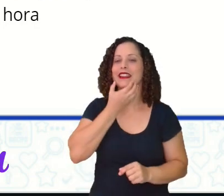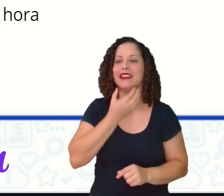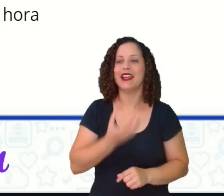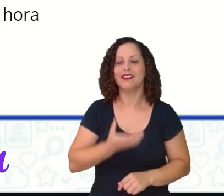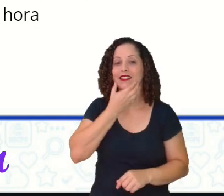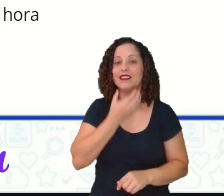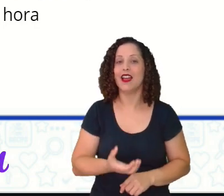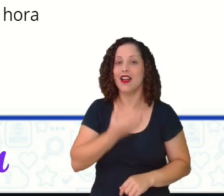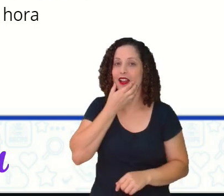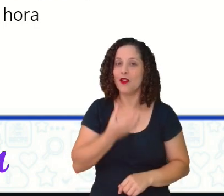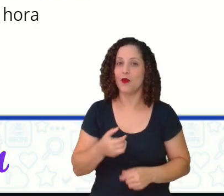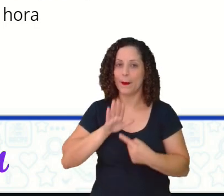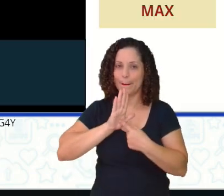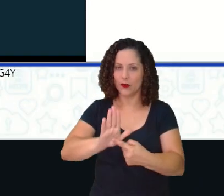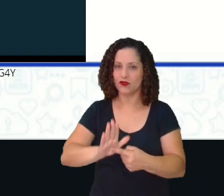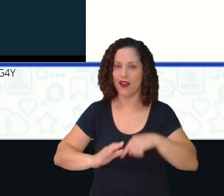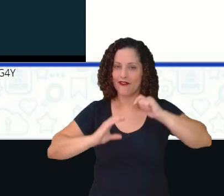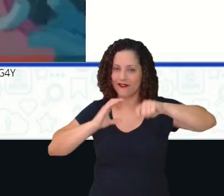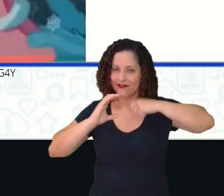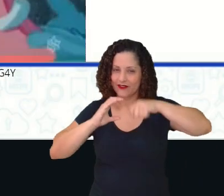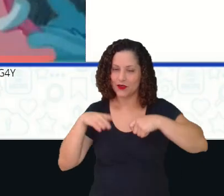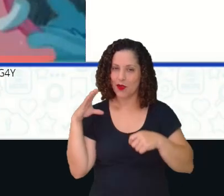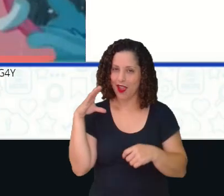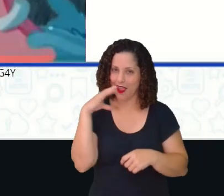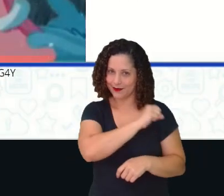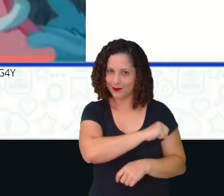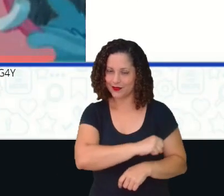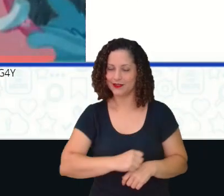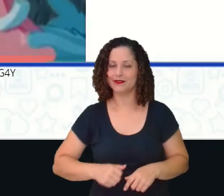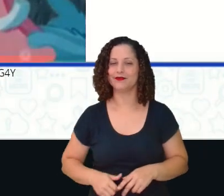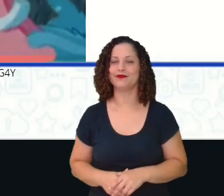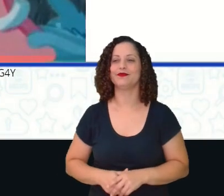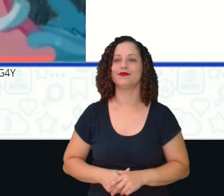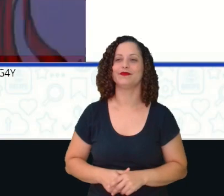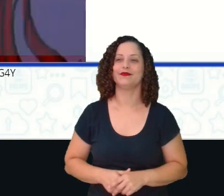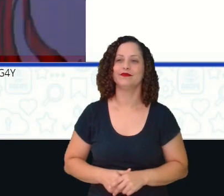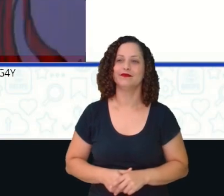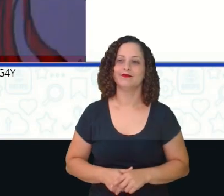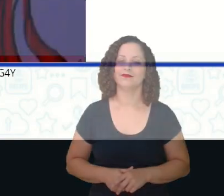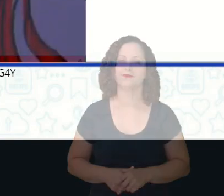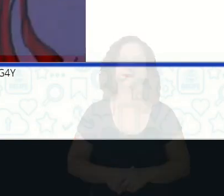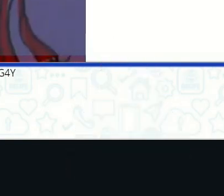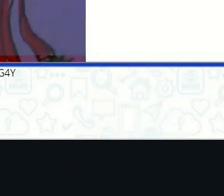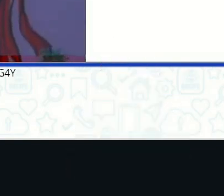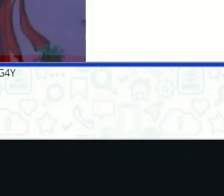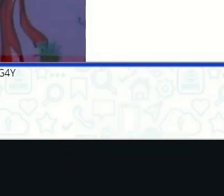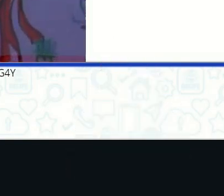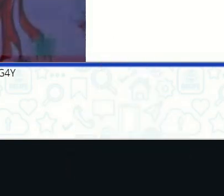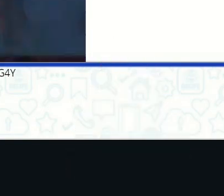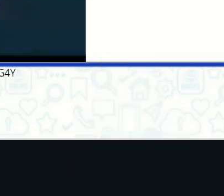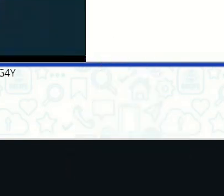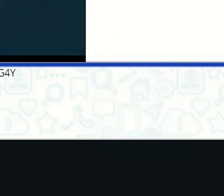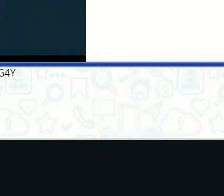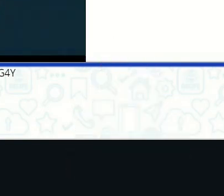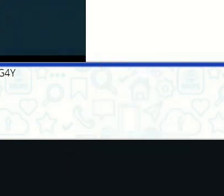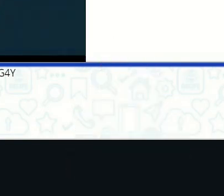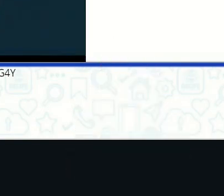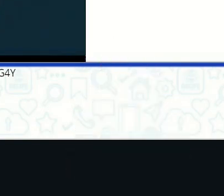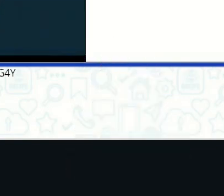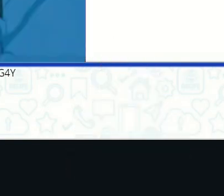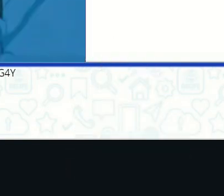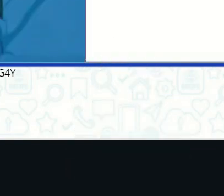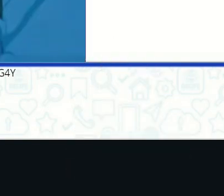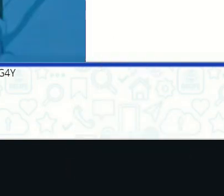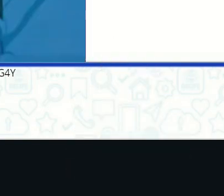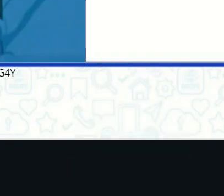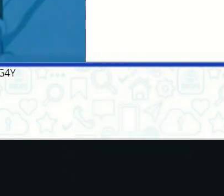Natal, a gente vai colocar um vídeo rapidinho aqui, tá? Every Who down in Whoville liked Christmas a lot, but the Grinch,